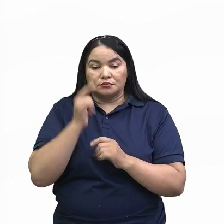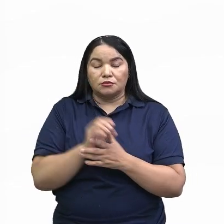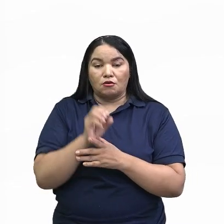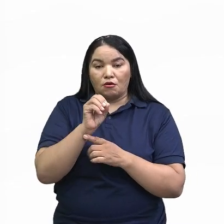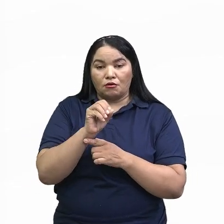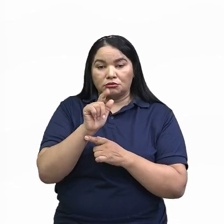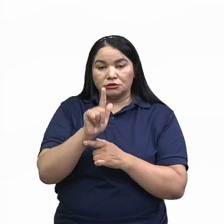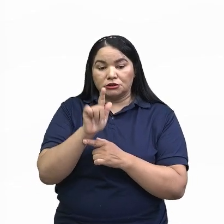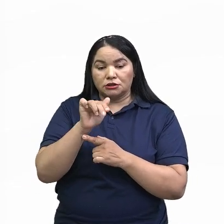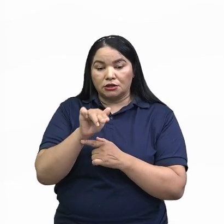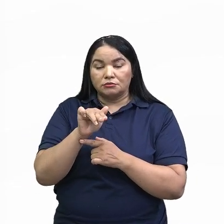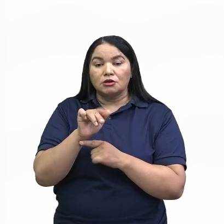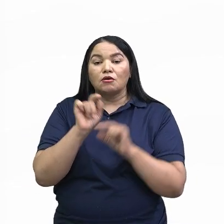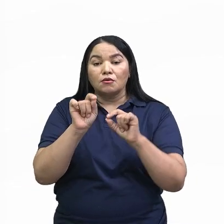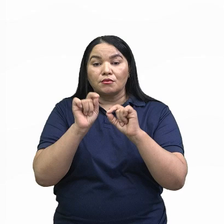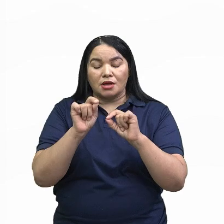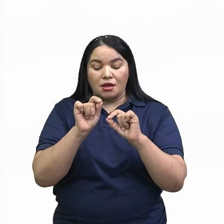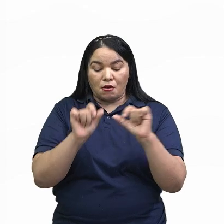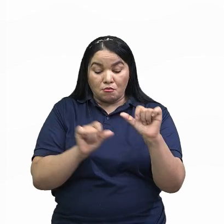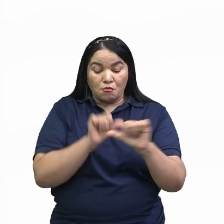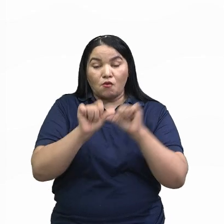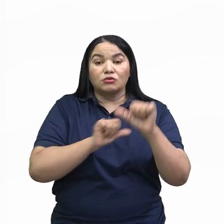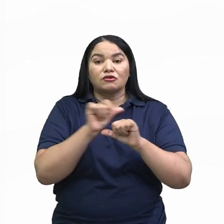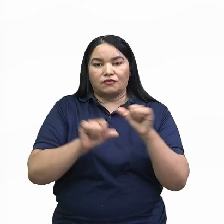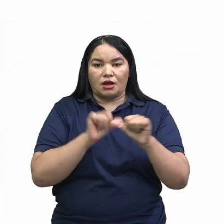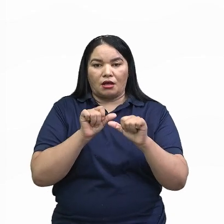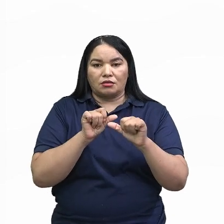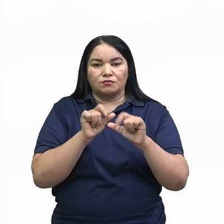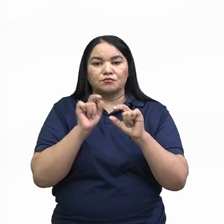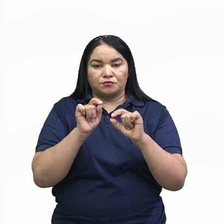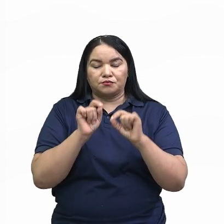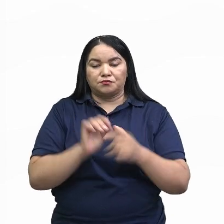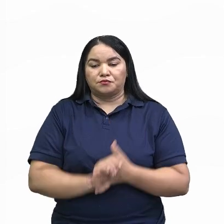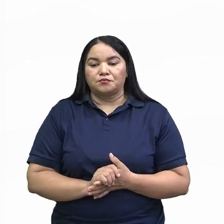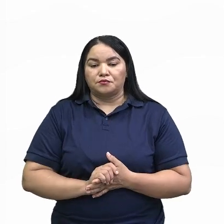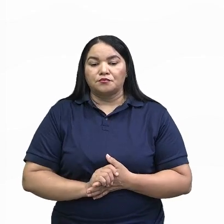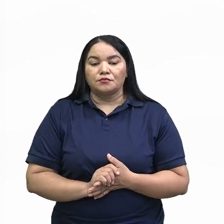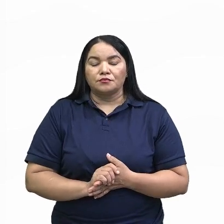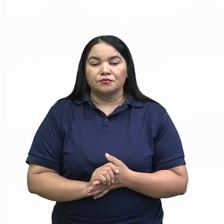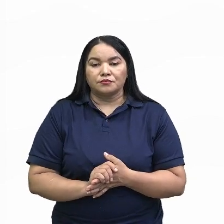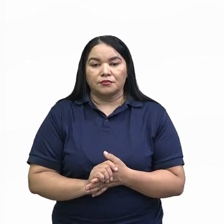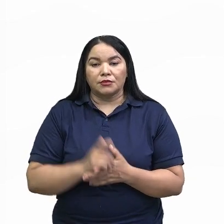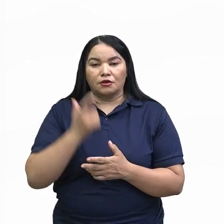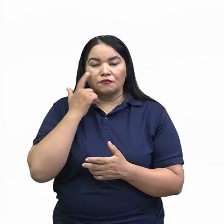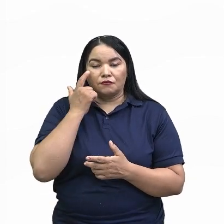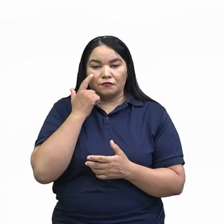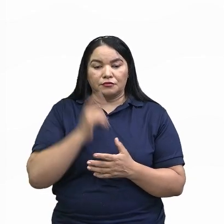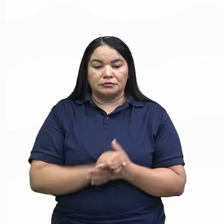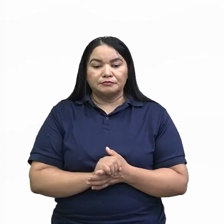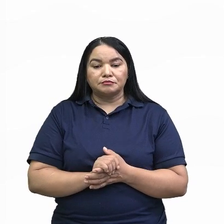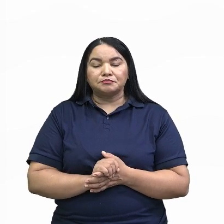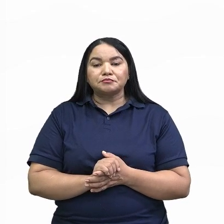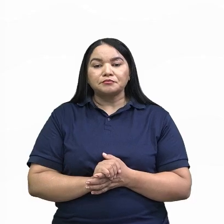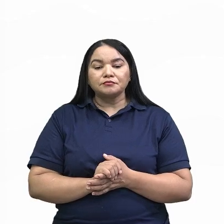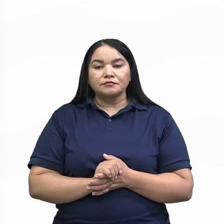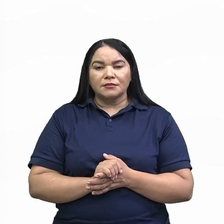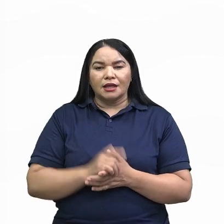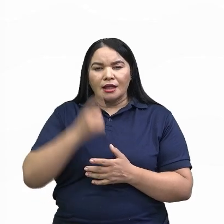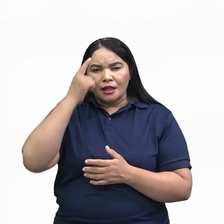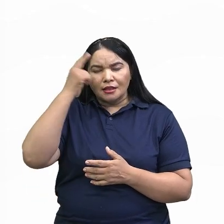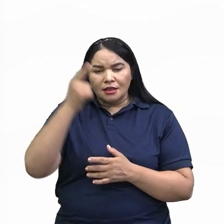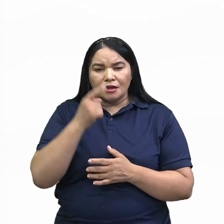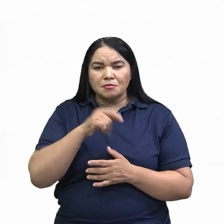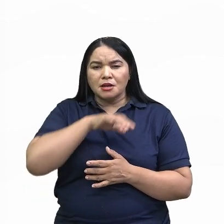organismos geneticamente modificados, que são os chamados OGMs. E quando eu falei anteriormente sobre aquele porco, né, que ele